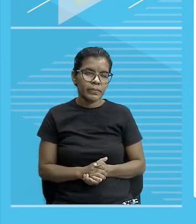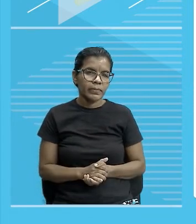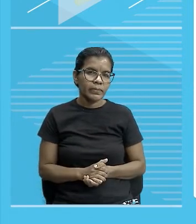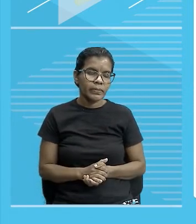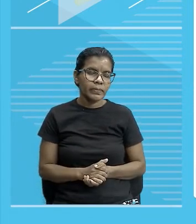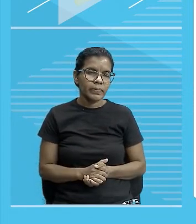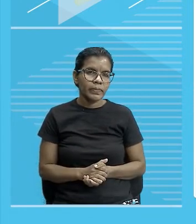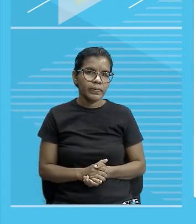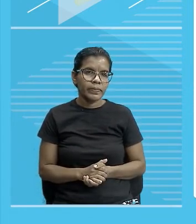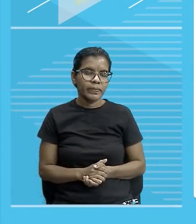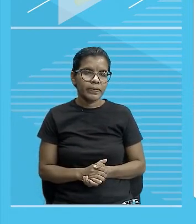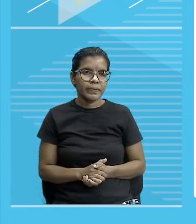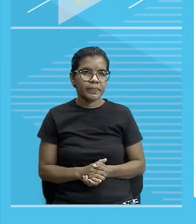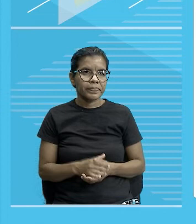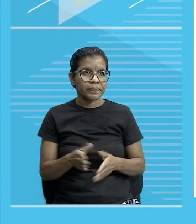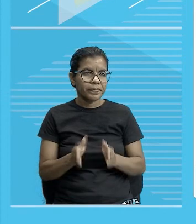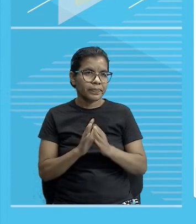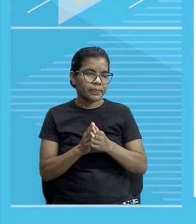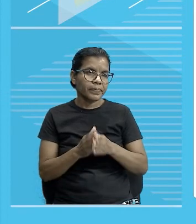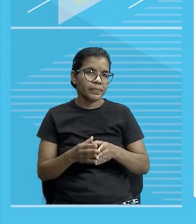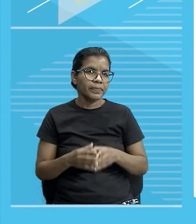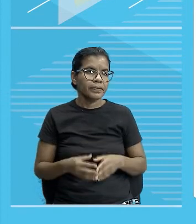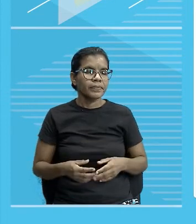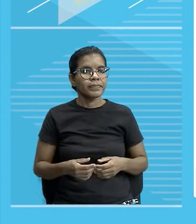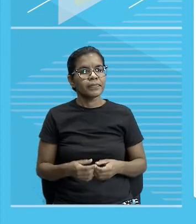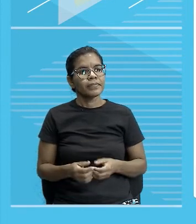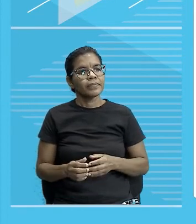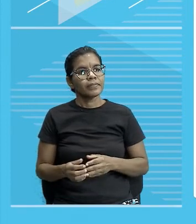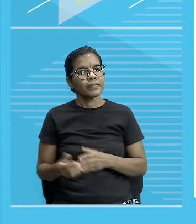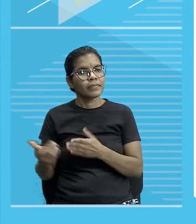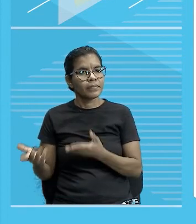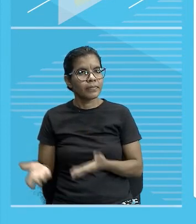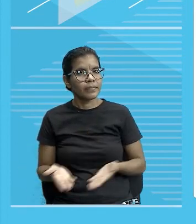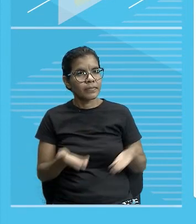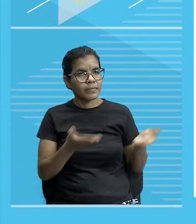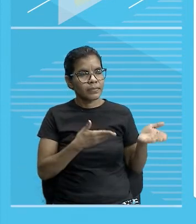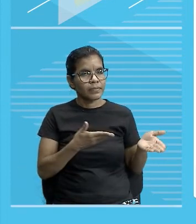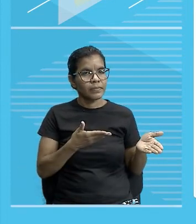e eu vou te pedir para você recepcionar também os